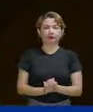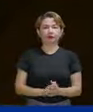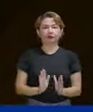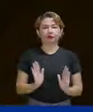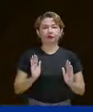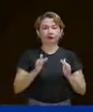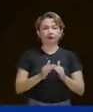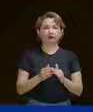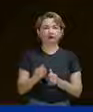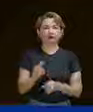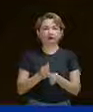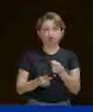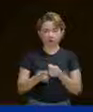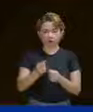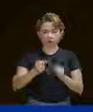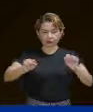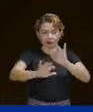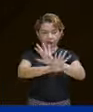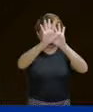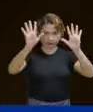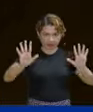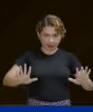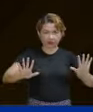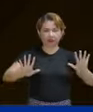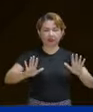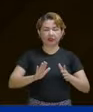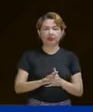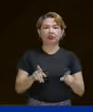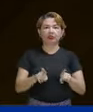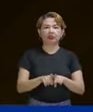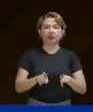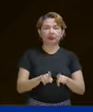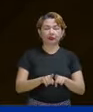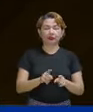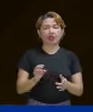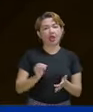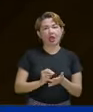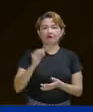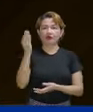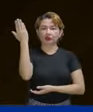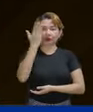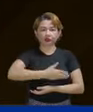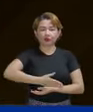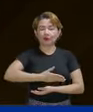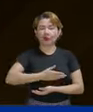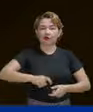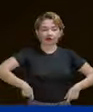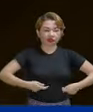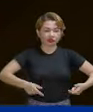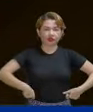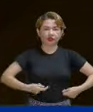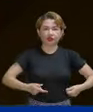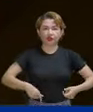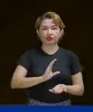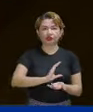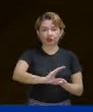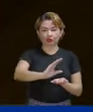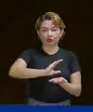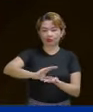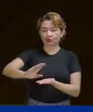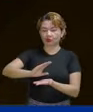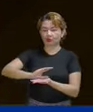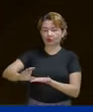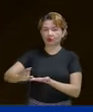da economicidade e da transparência, em que pese a ausência de comprovação de gastos de recursos com pessoal para